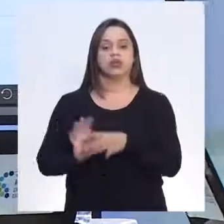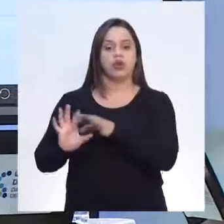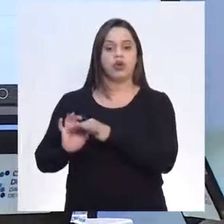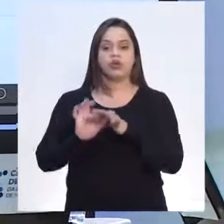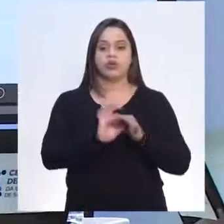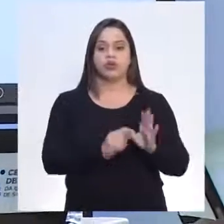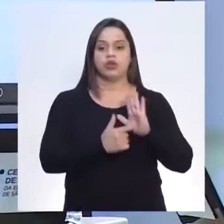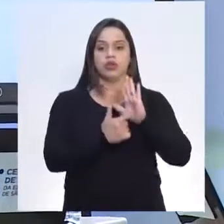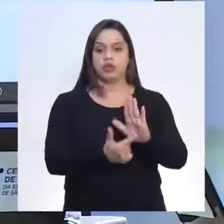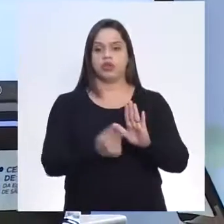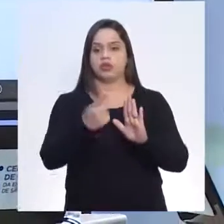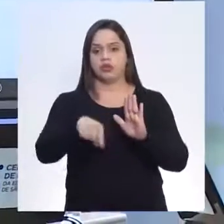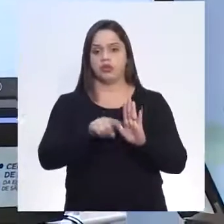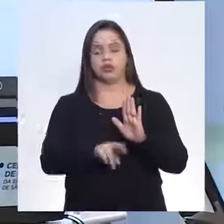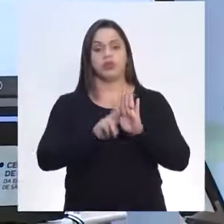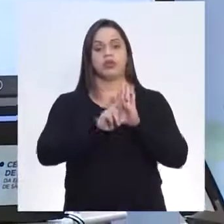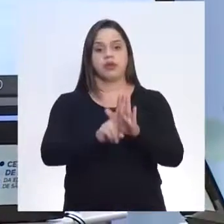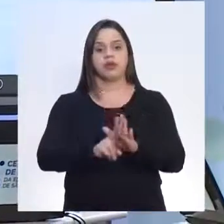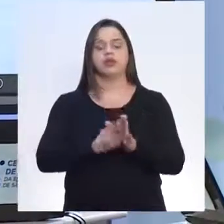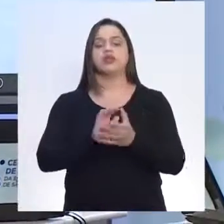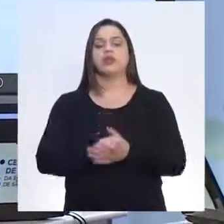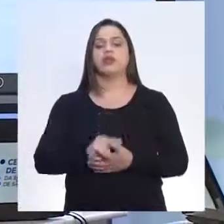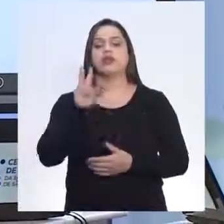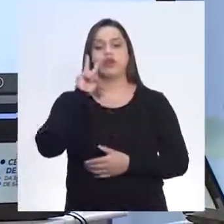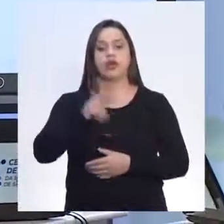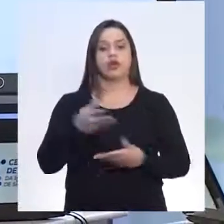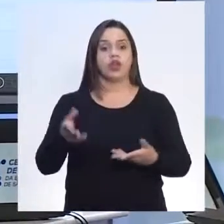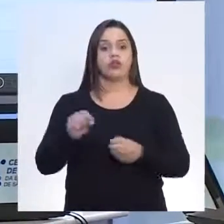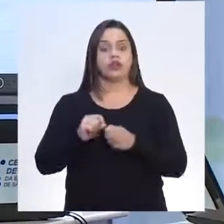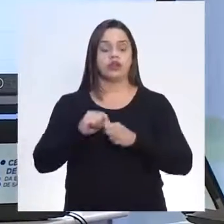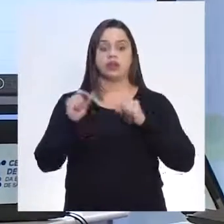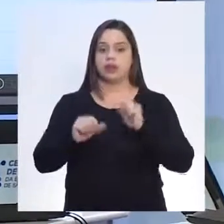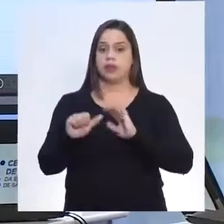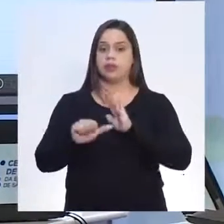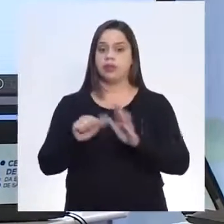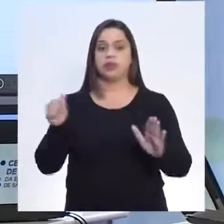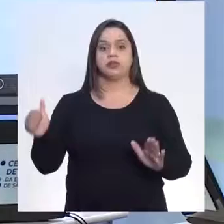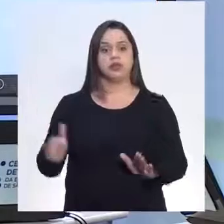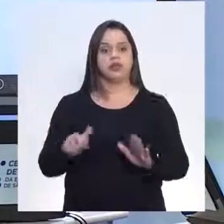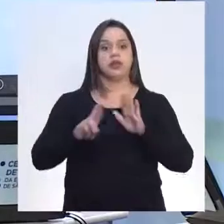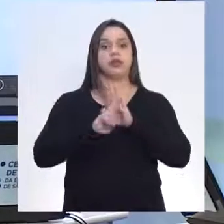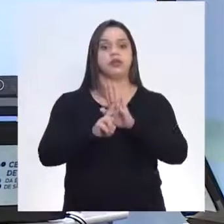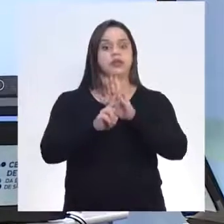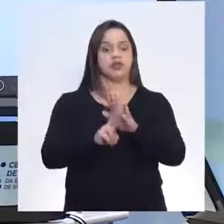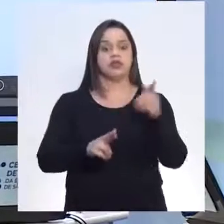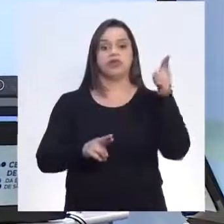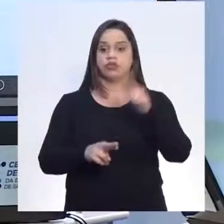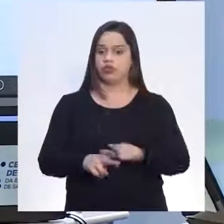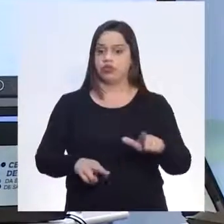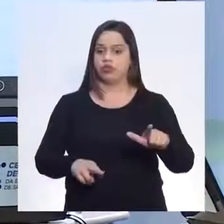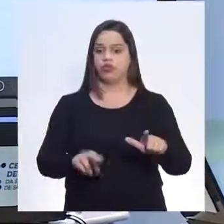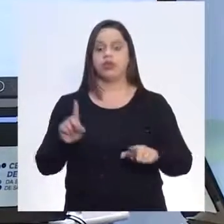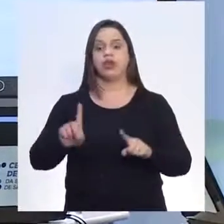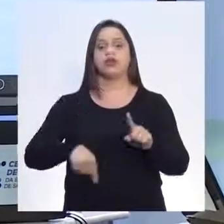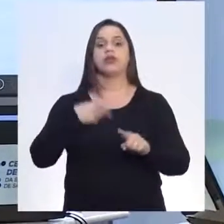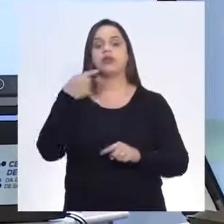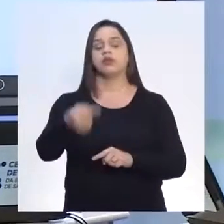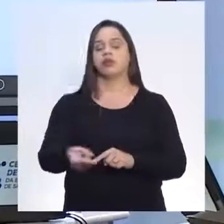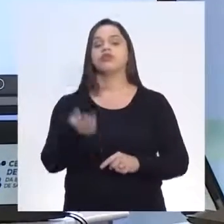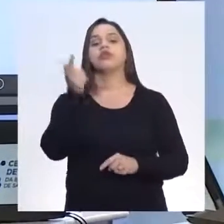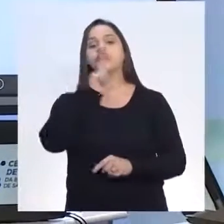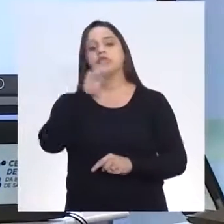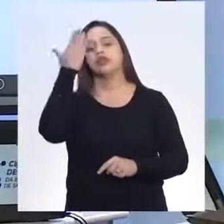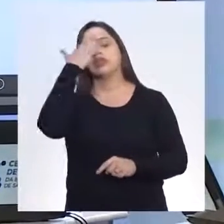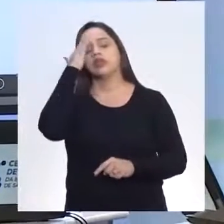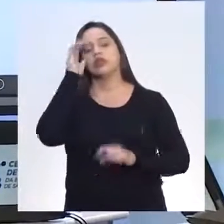de como isso vai representar para vocês. Então, eu vou fazer primeiro a representação de novo para a gente conseguir